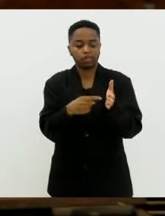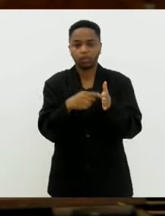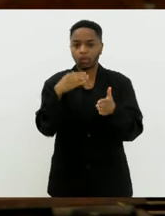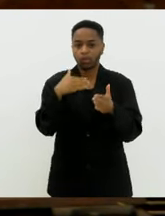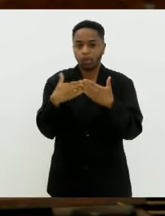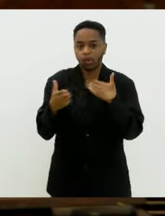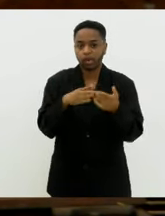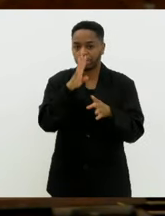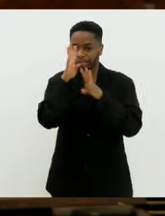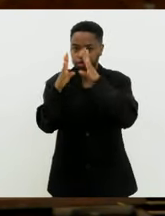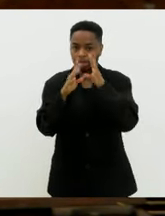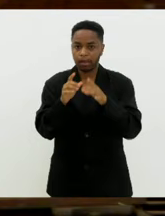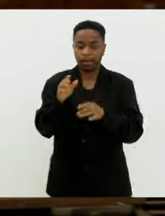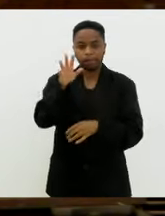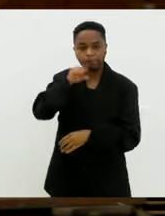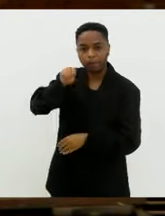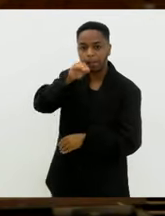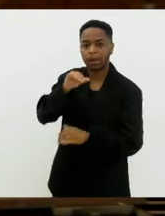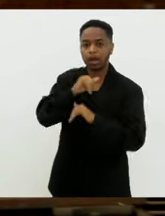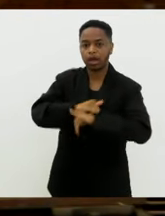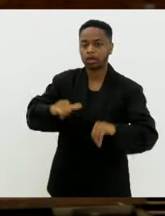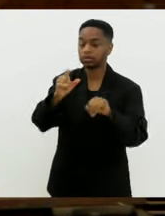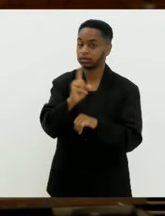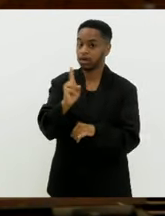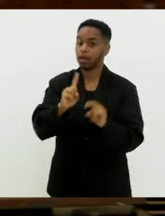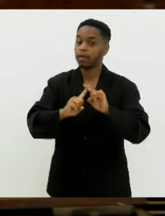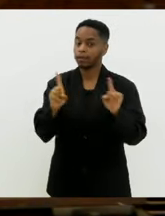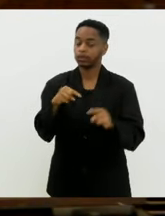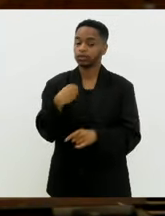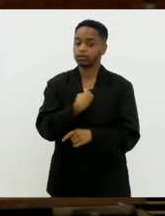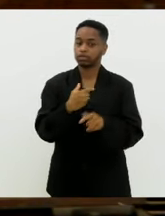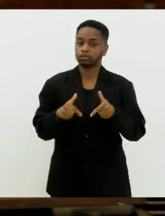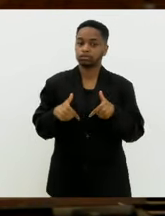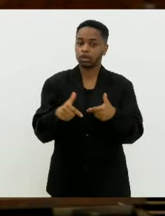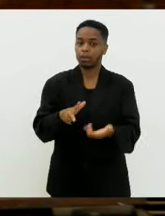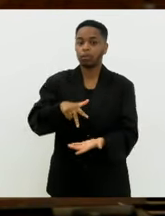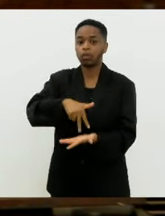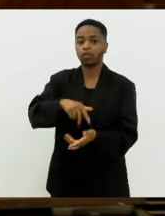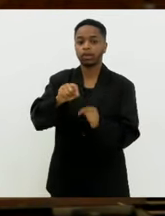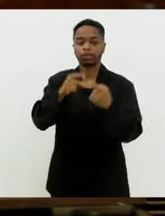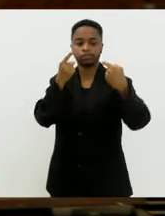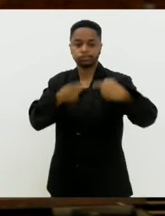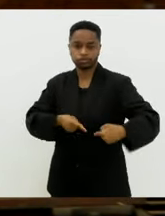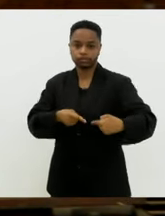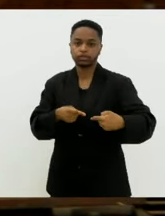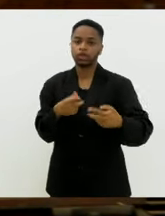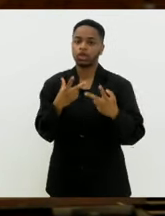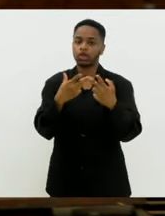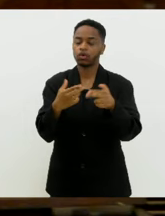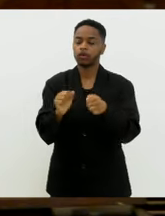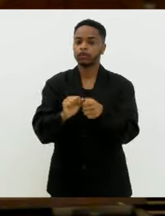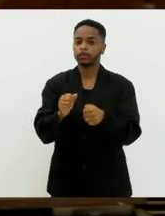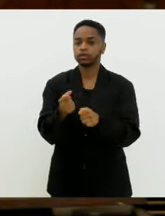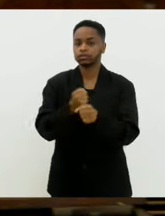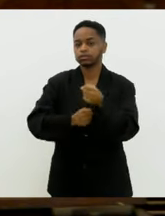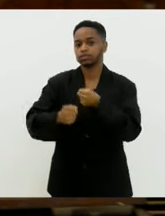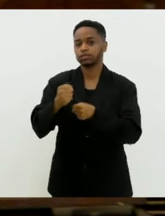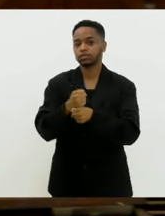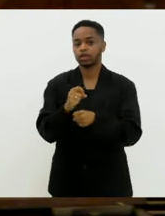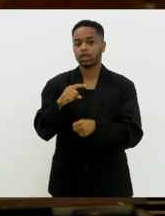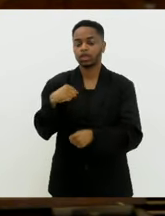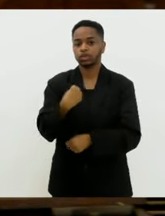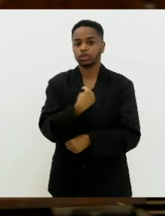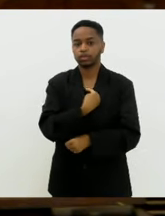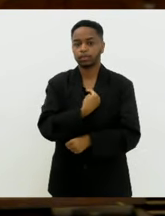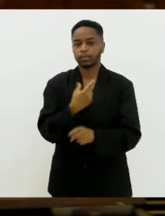trazer aqui para o microfone, mas vai esperar do nosso mandato uma postura combativa, como fizemos quando pegamos aquela